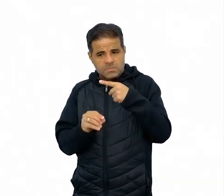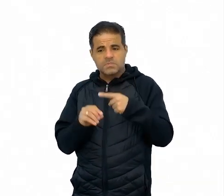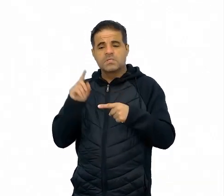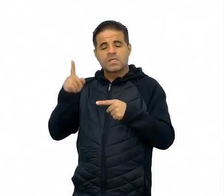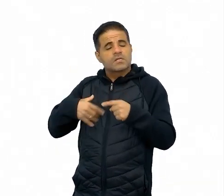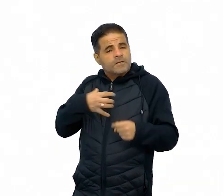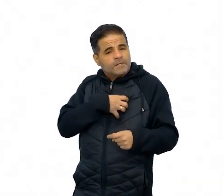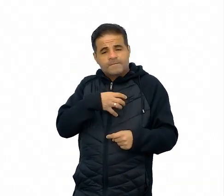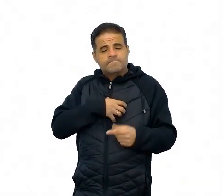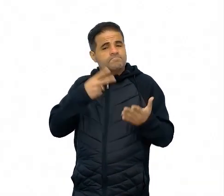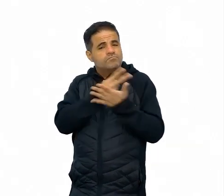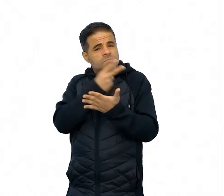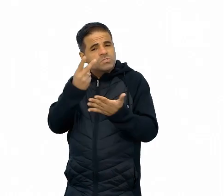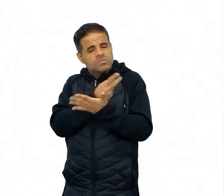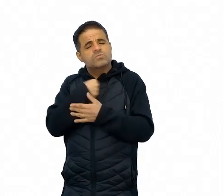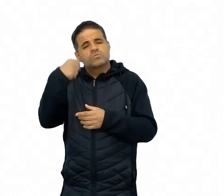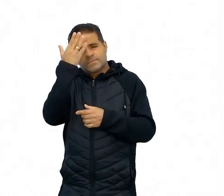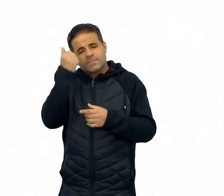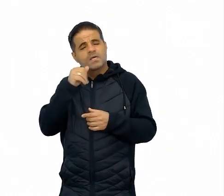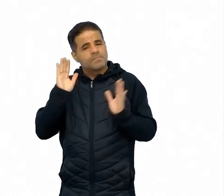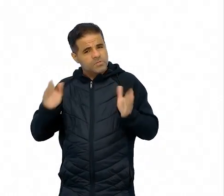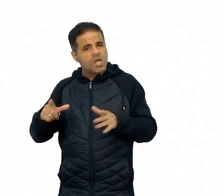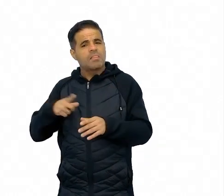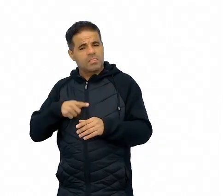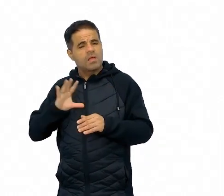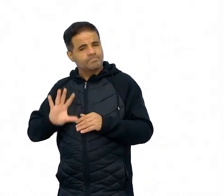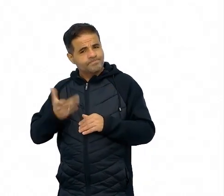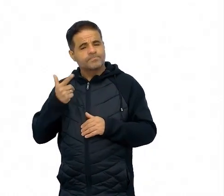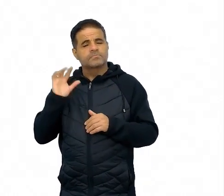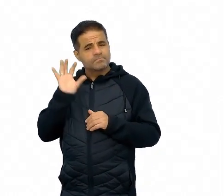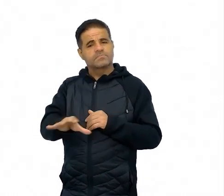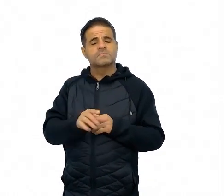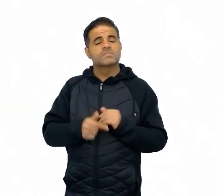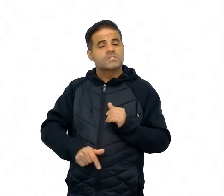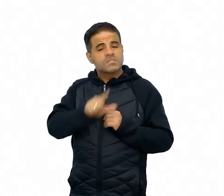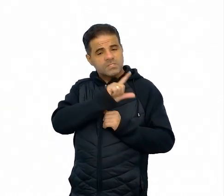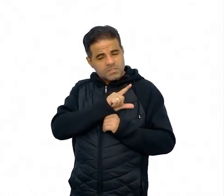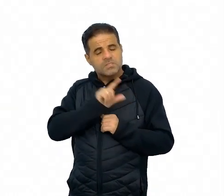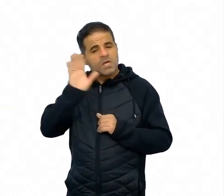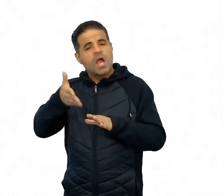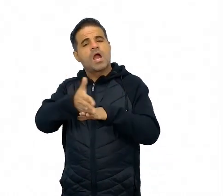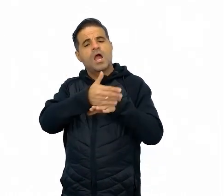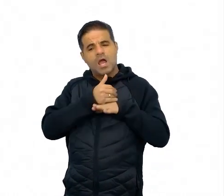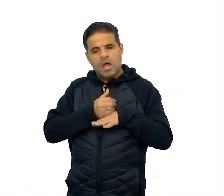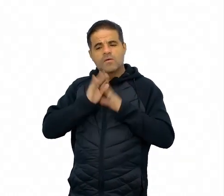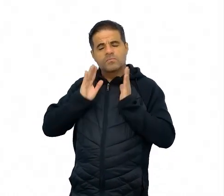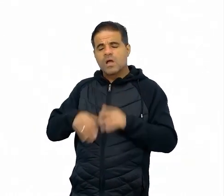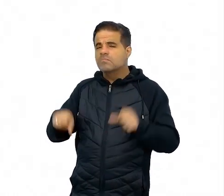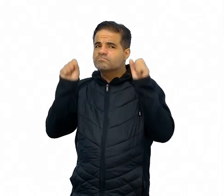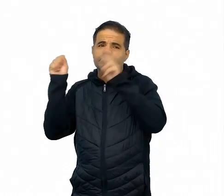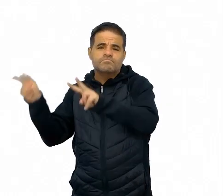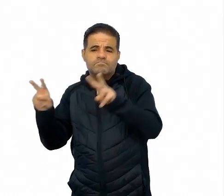esses tipos de erros que nós sabemos que eles já cometem, né? Então, de antemão, já